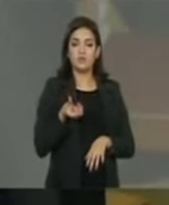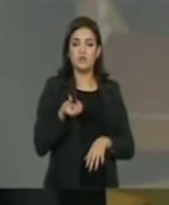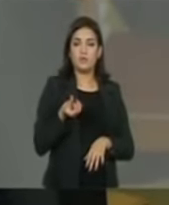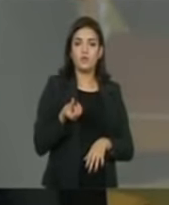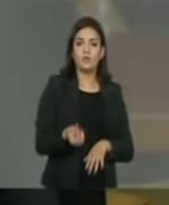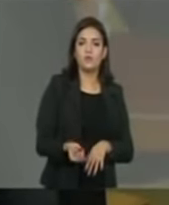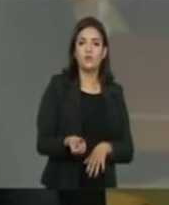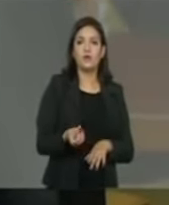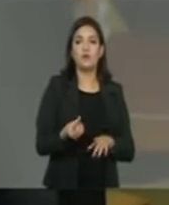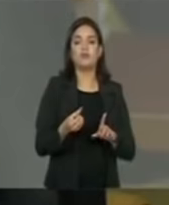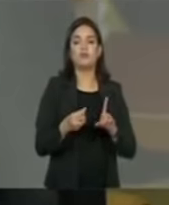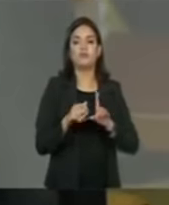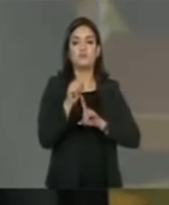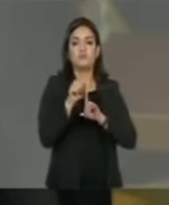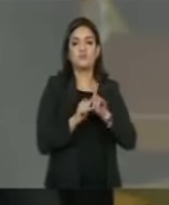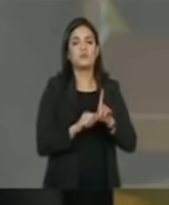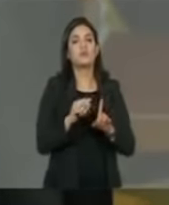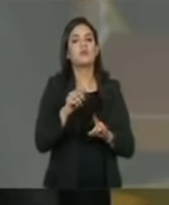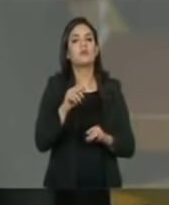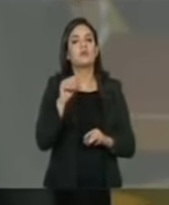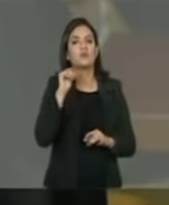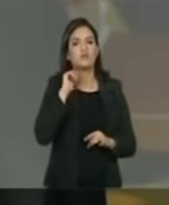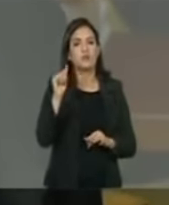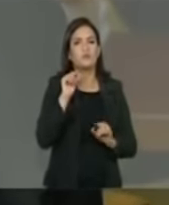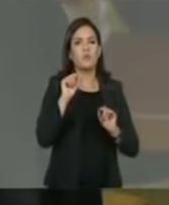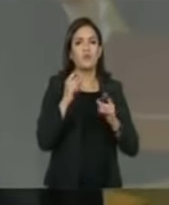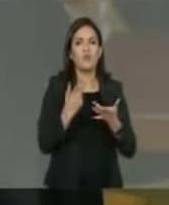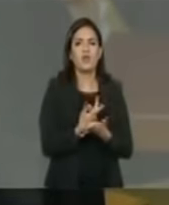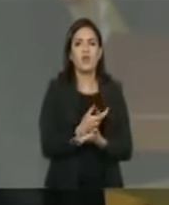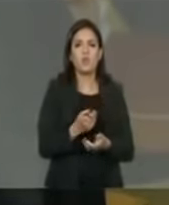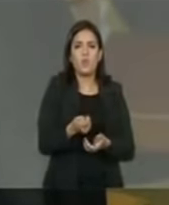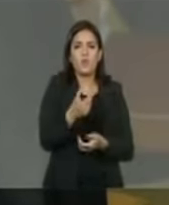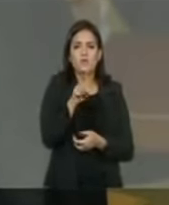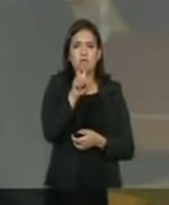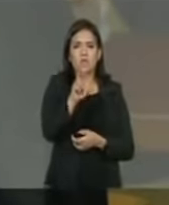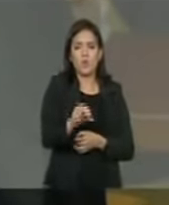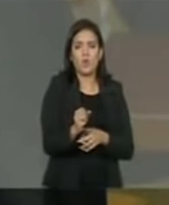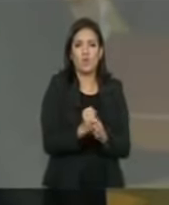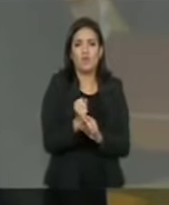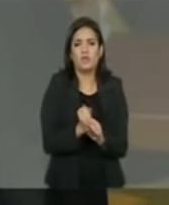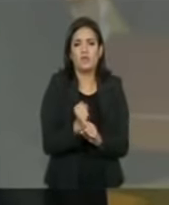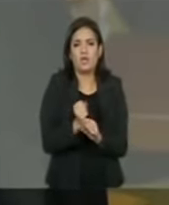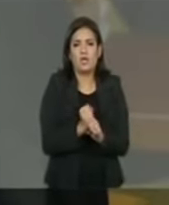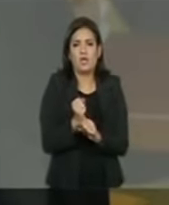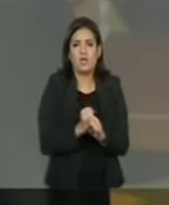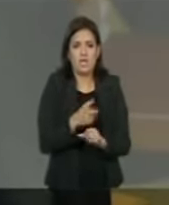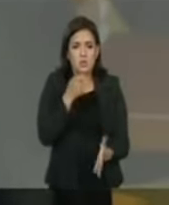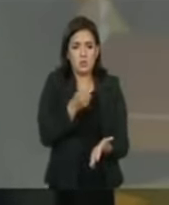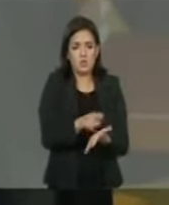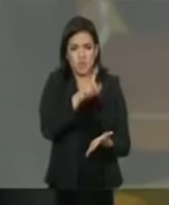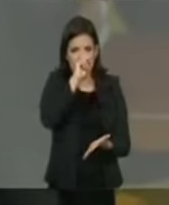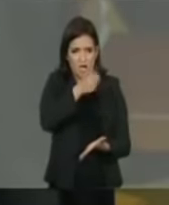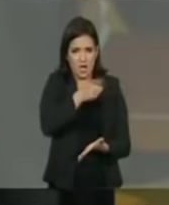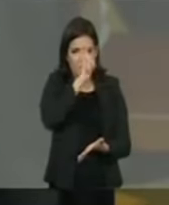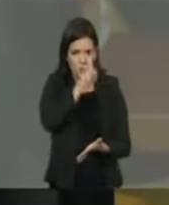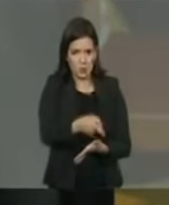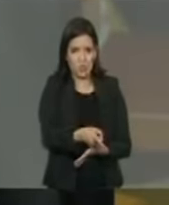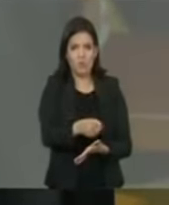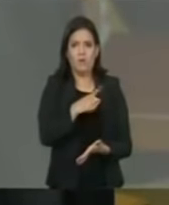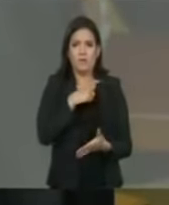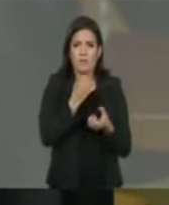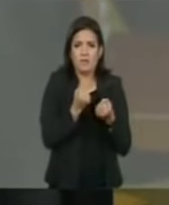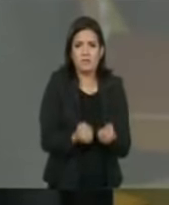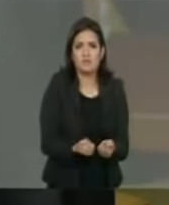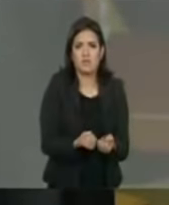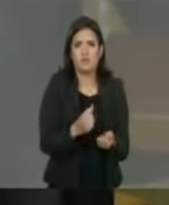a revolução dos cravos após quase 50 anos de um regime ditatorial é feroz o